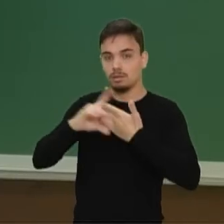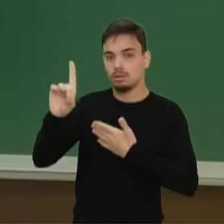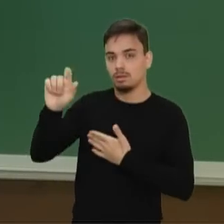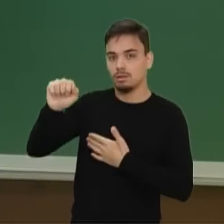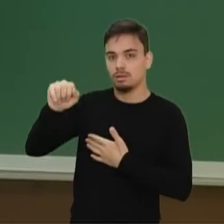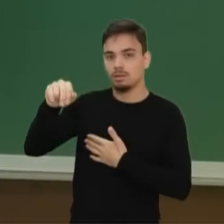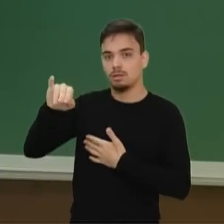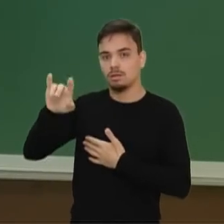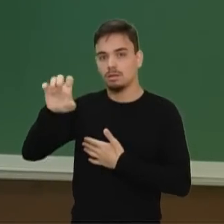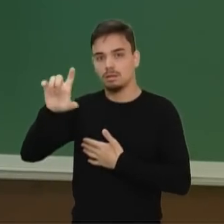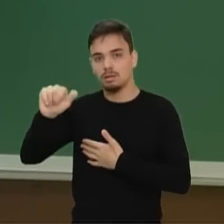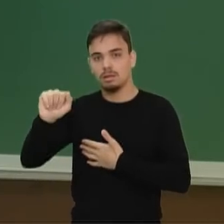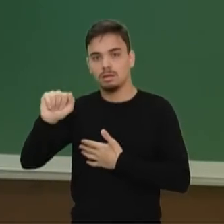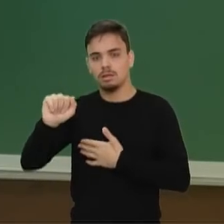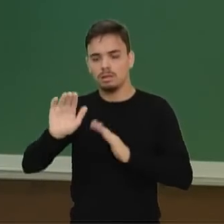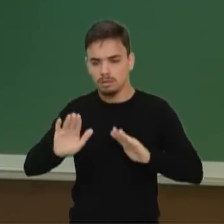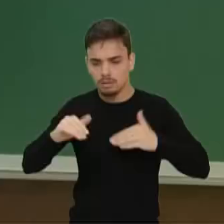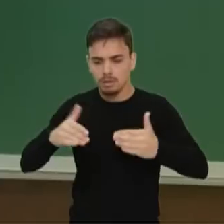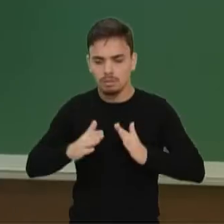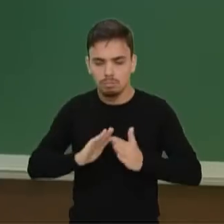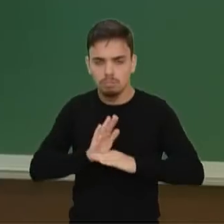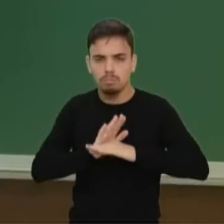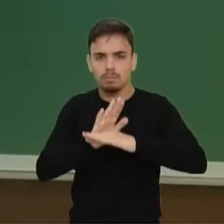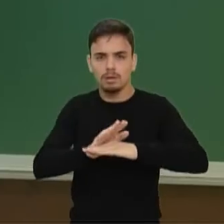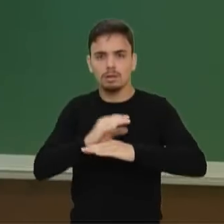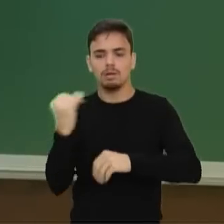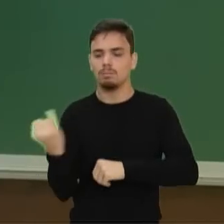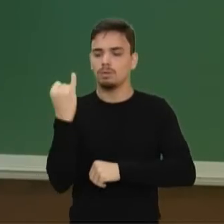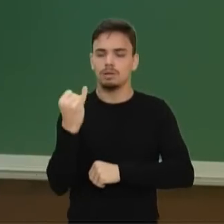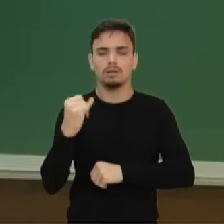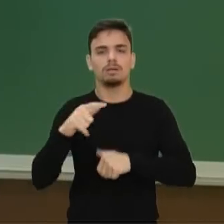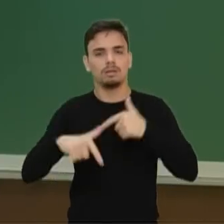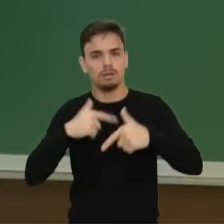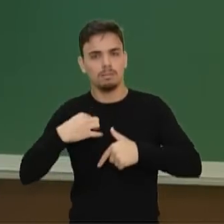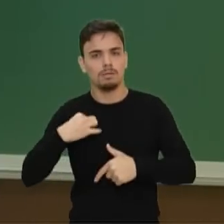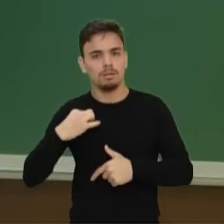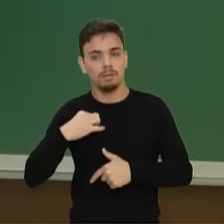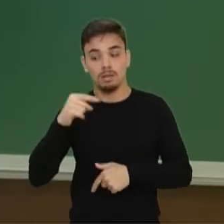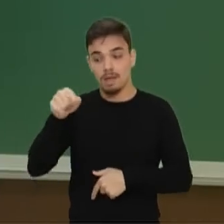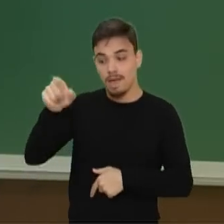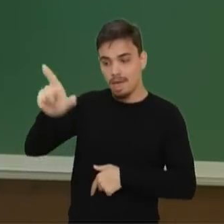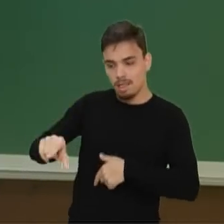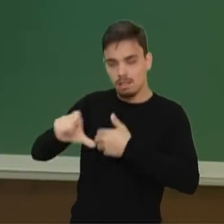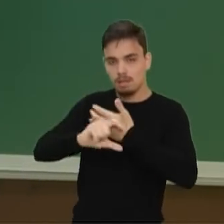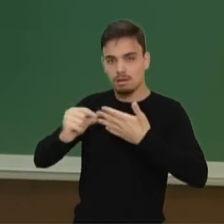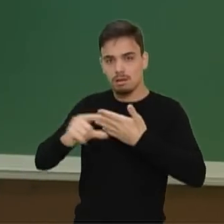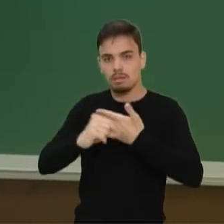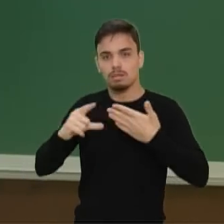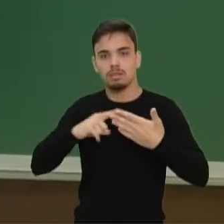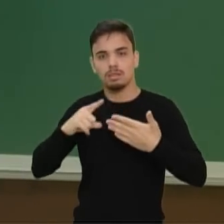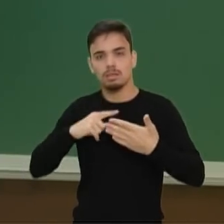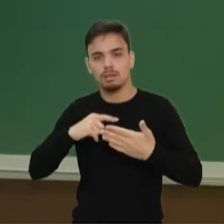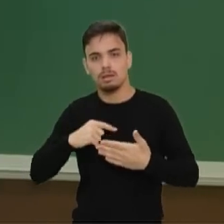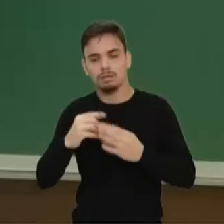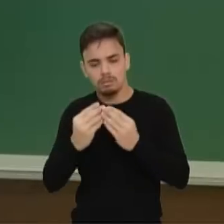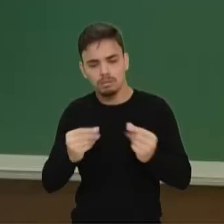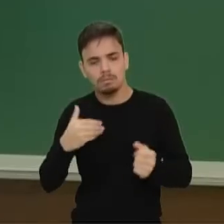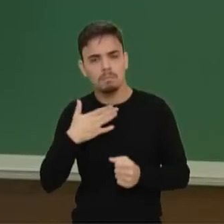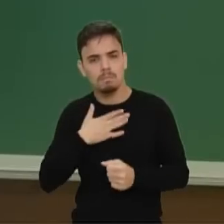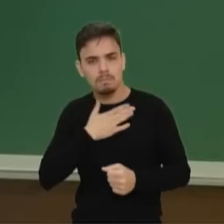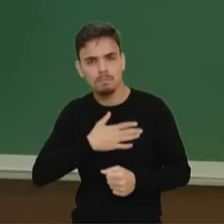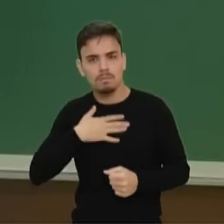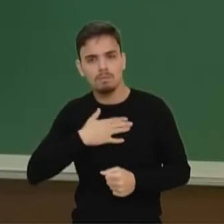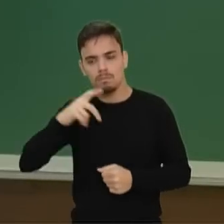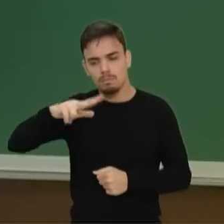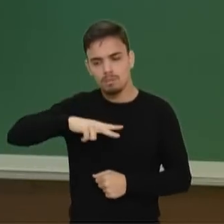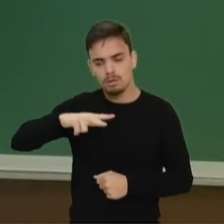defende a importância do trabalho voluntário. Para ela, isso traz uma satisfação pessoal e valorização dentro das